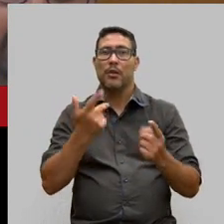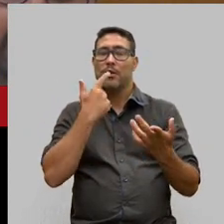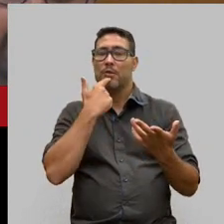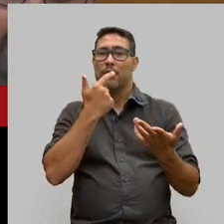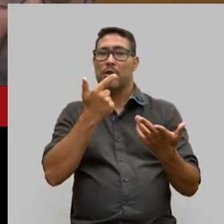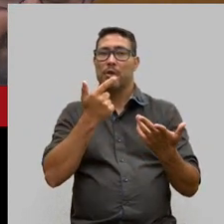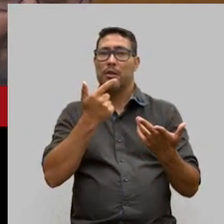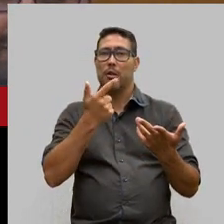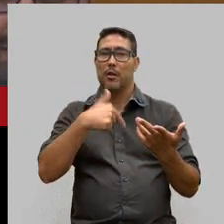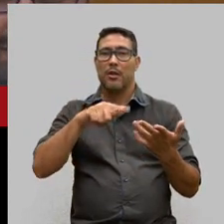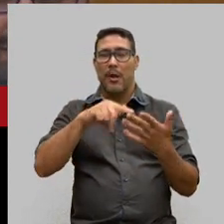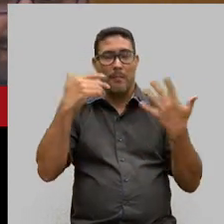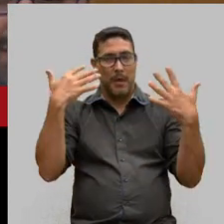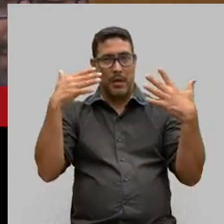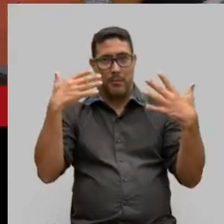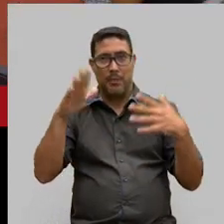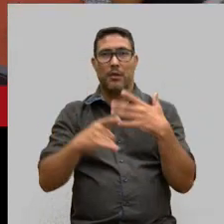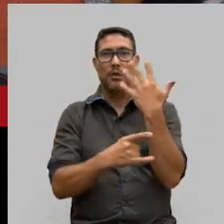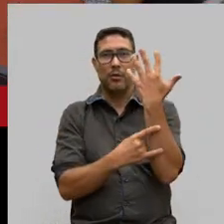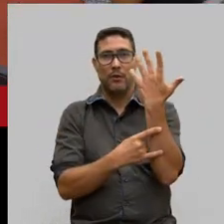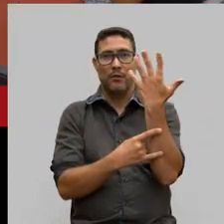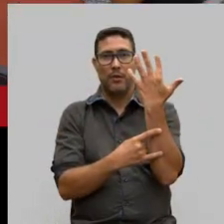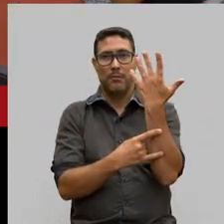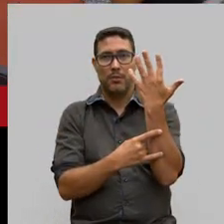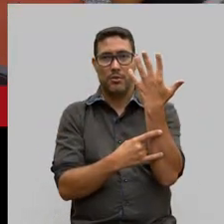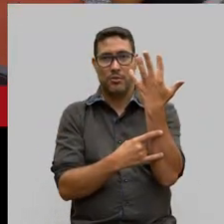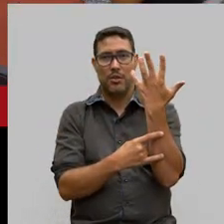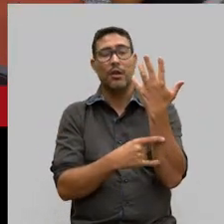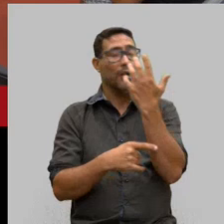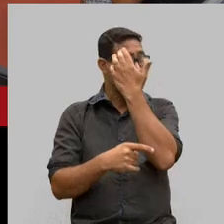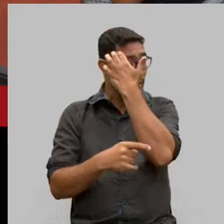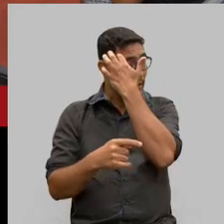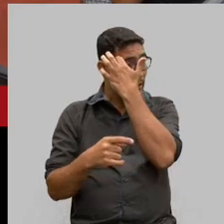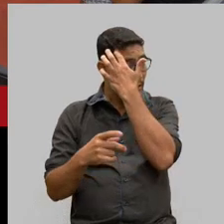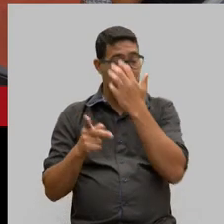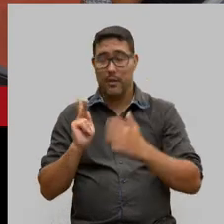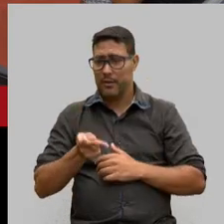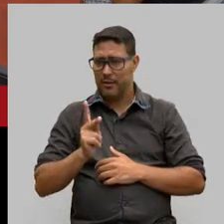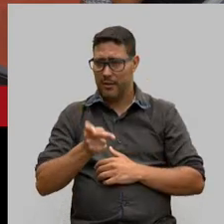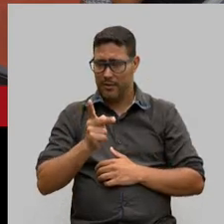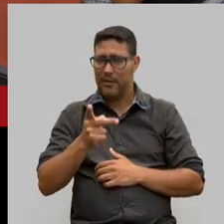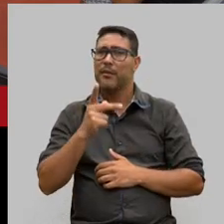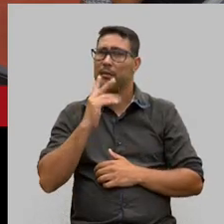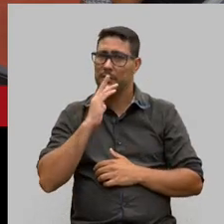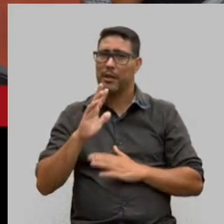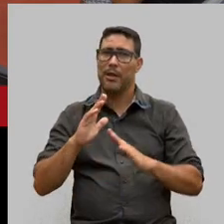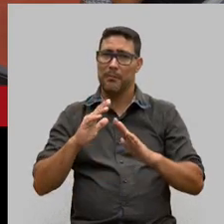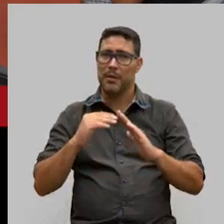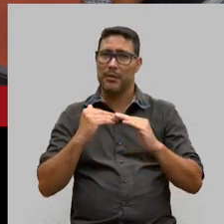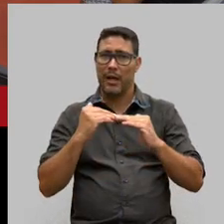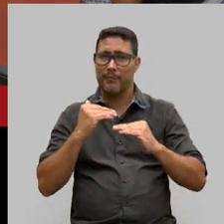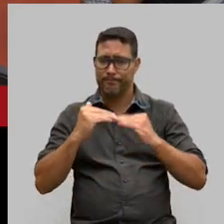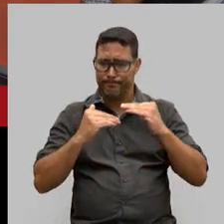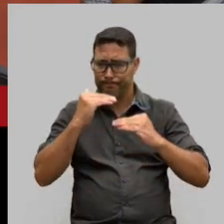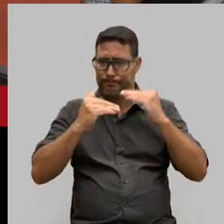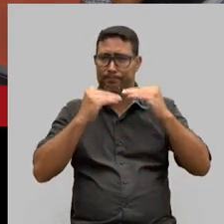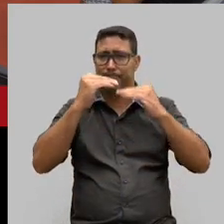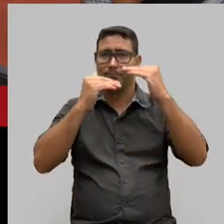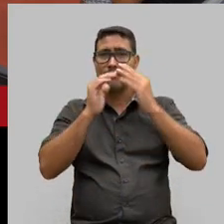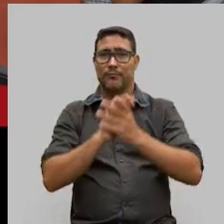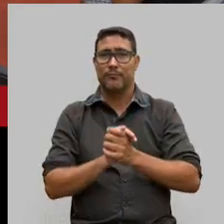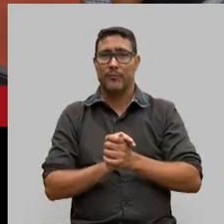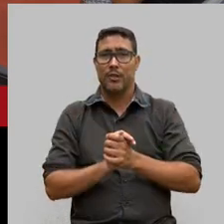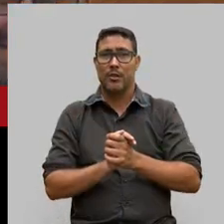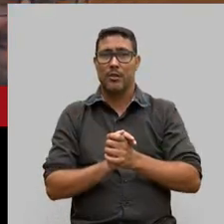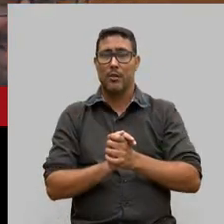pelo que a UFMG com como sempre na Vanguarda do atendimento né Aí eu queria te fazer uma